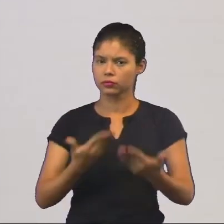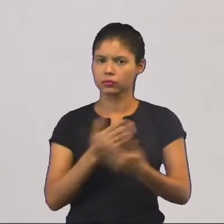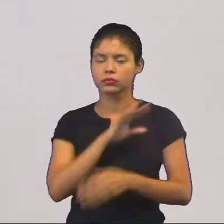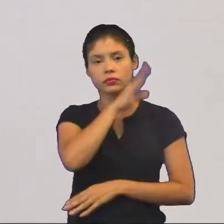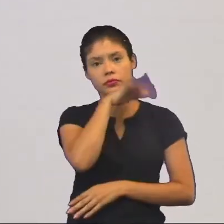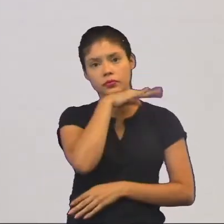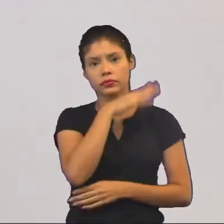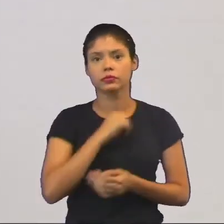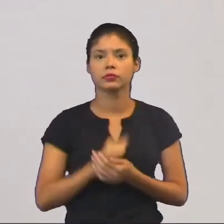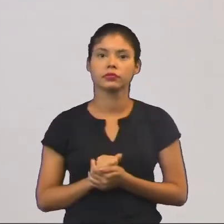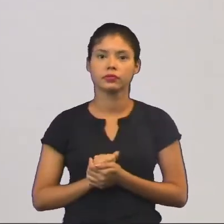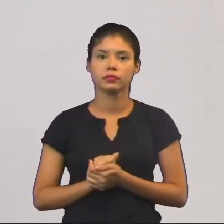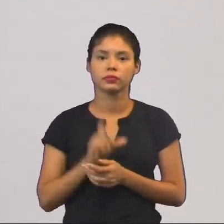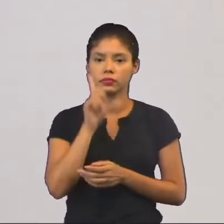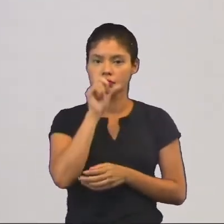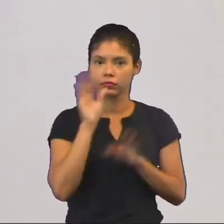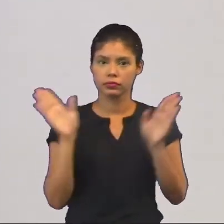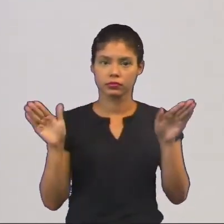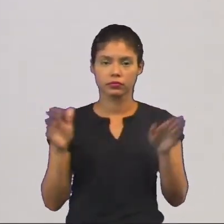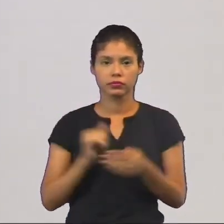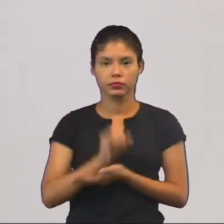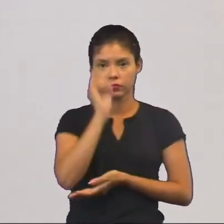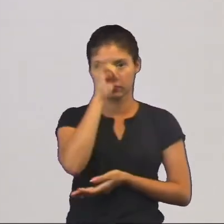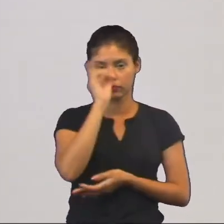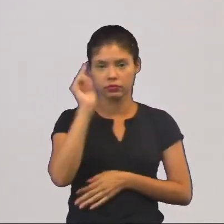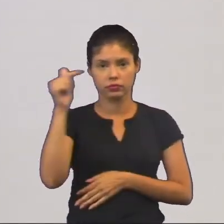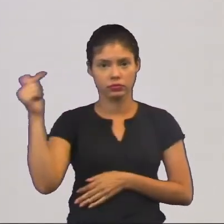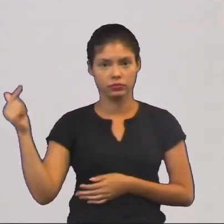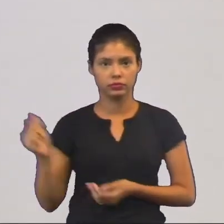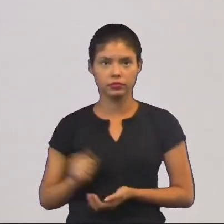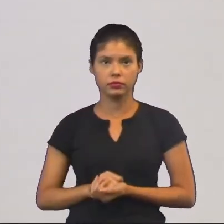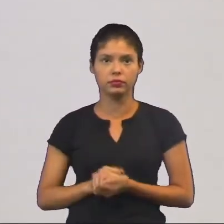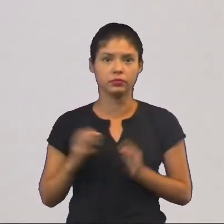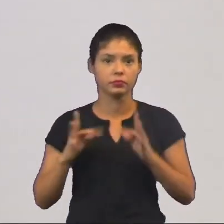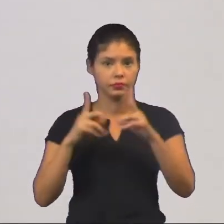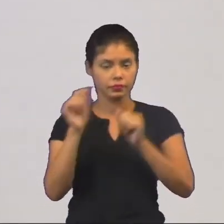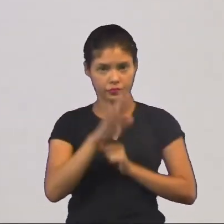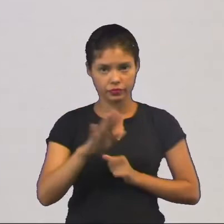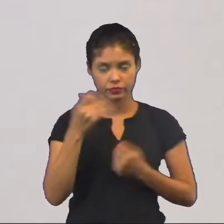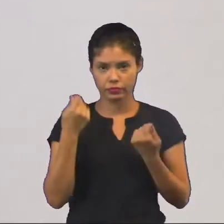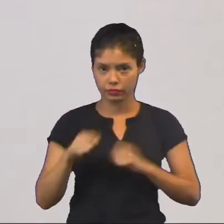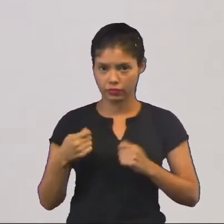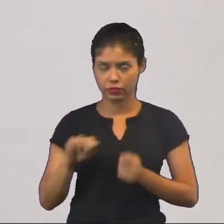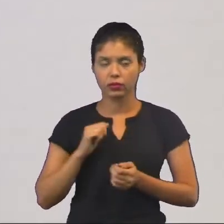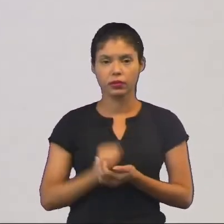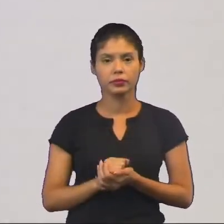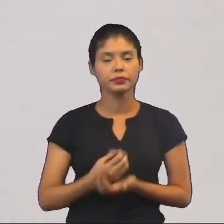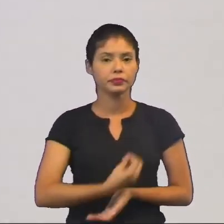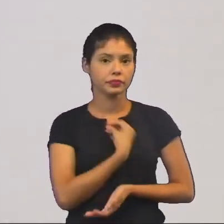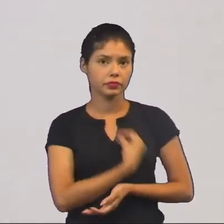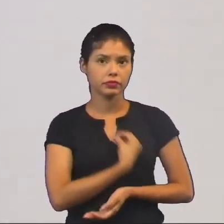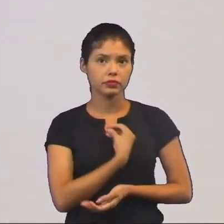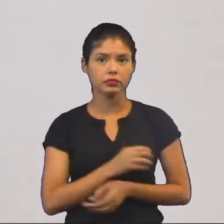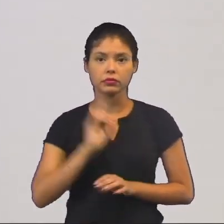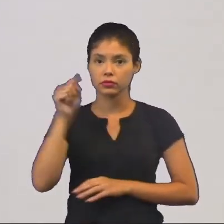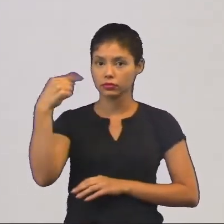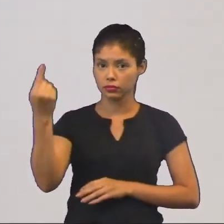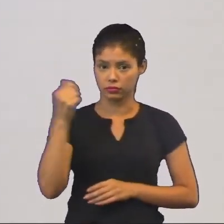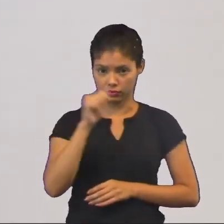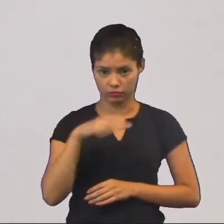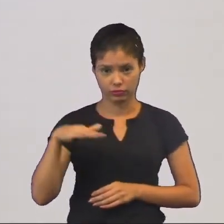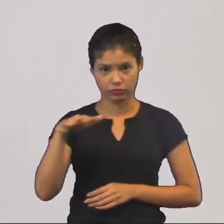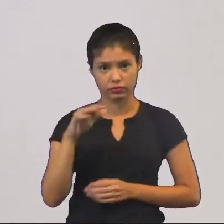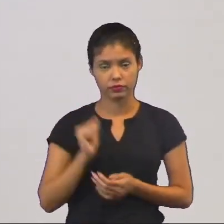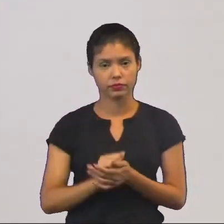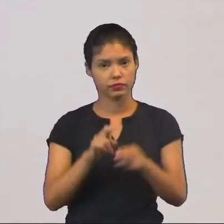os animais, com as aves, com os porcos e tantos outros. Mas nem tudo que eles precisam para sobreviver está lá no campo.